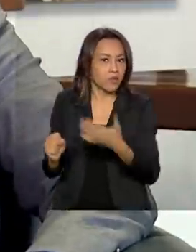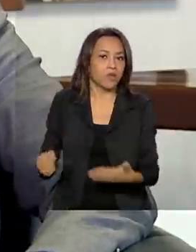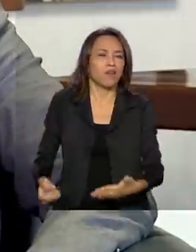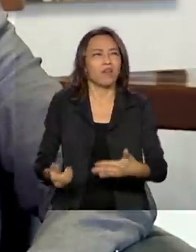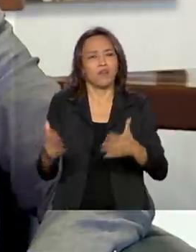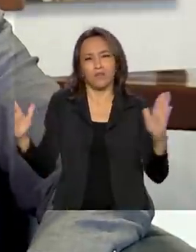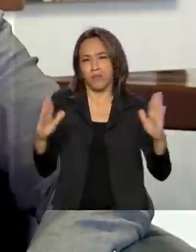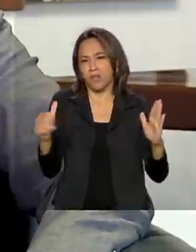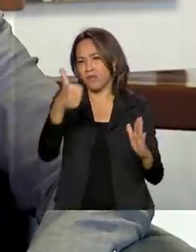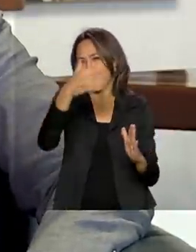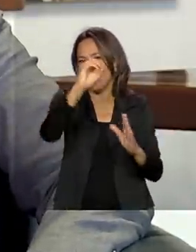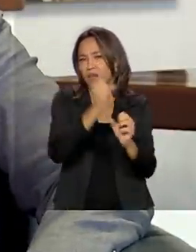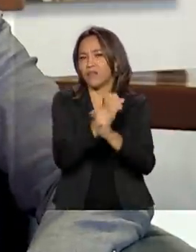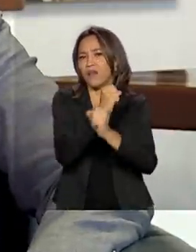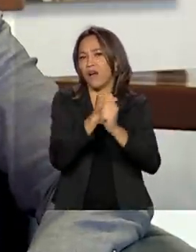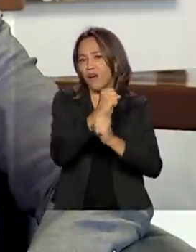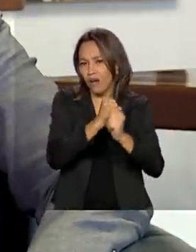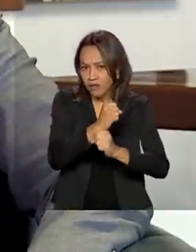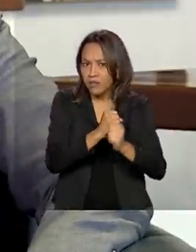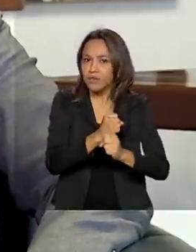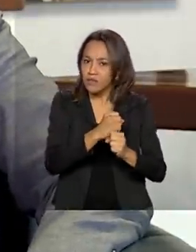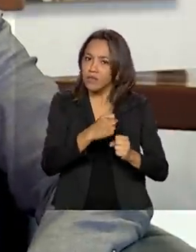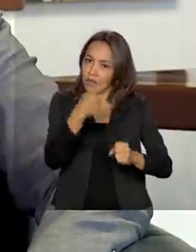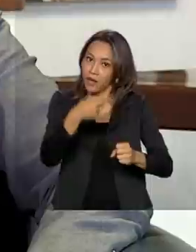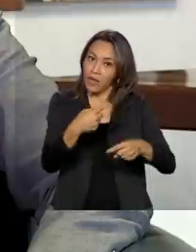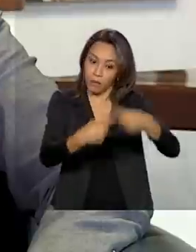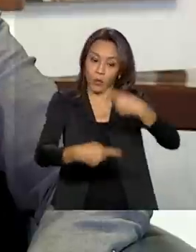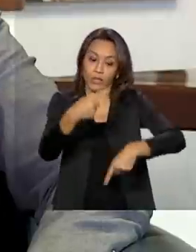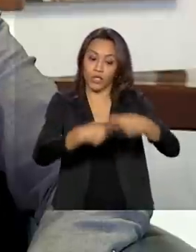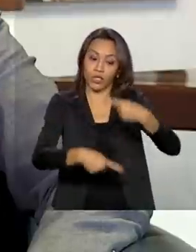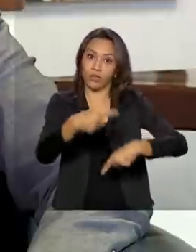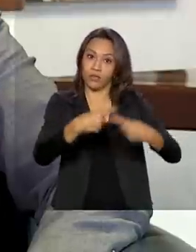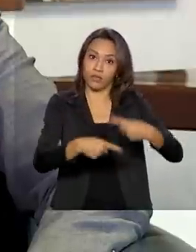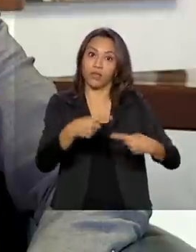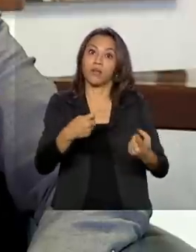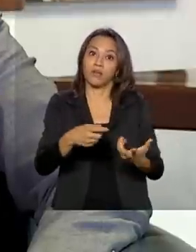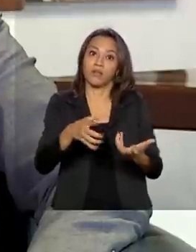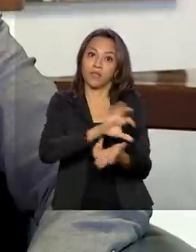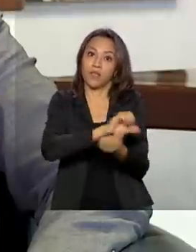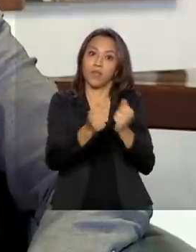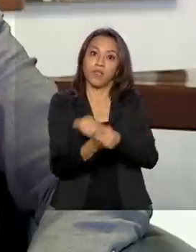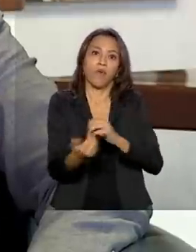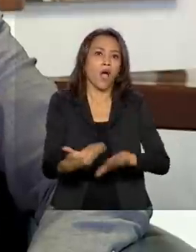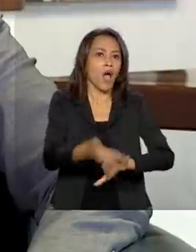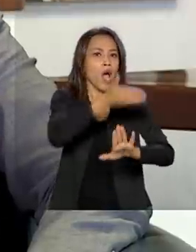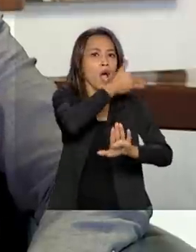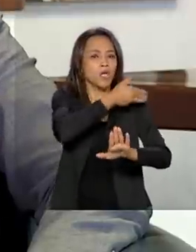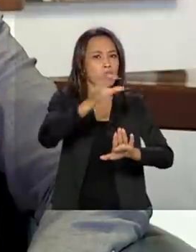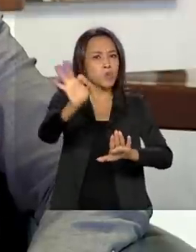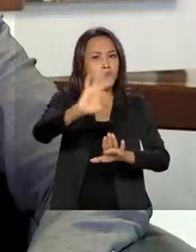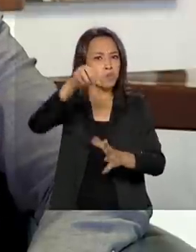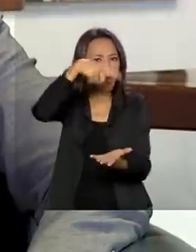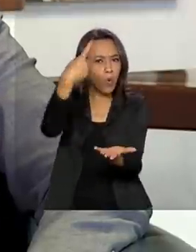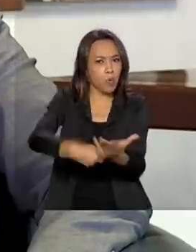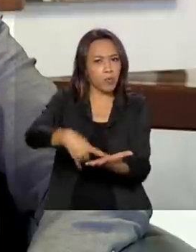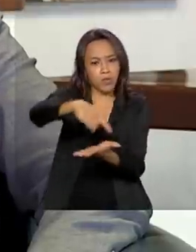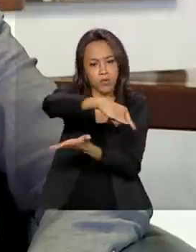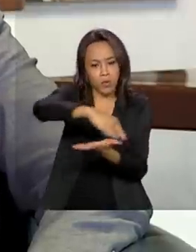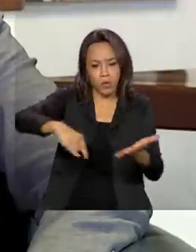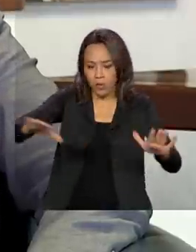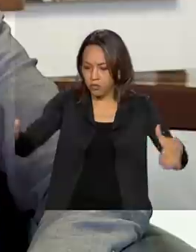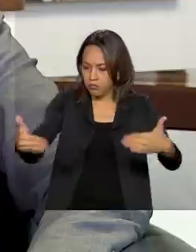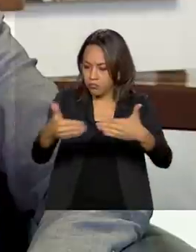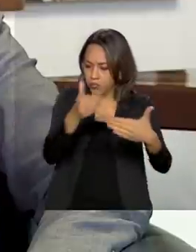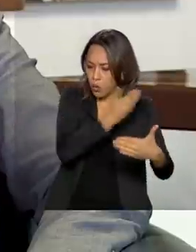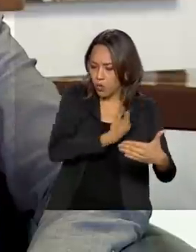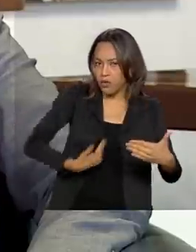de existência da Política Nacional de Resíduos Sólidos, não se tinha feito praticamente nenhum acordo setorial de logística reversa.